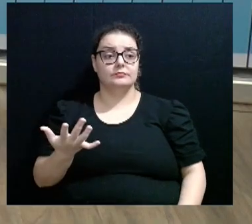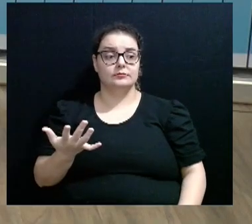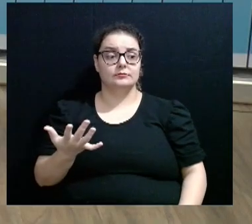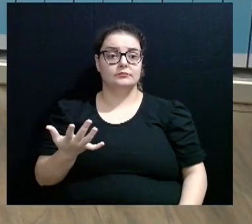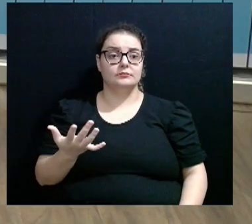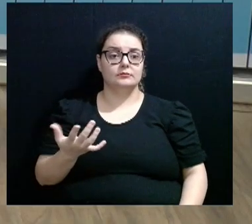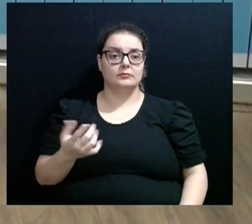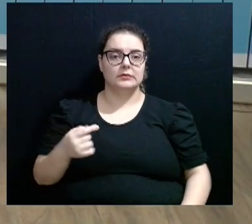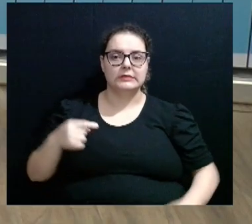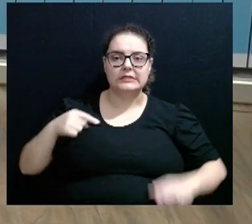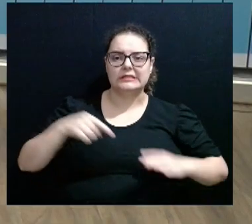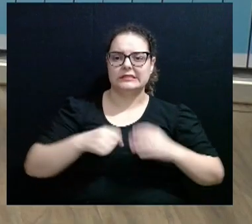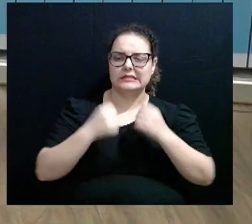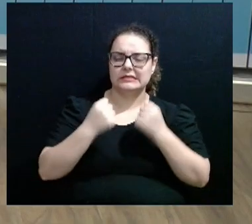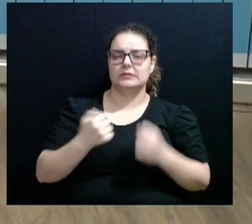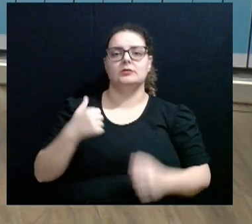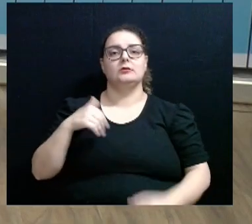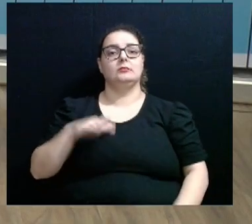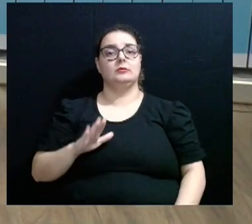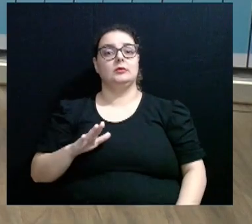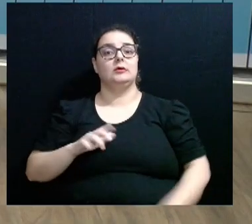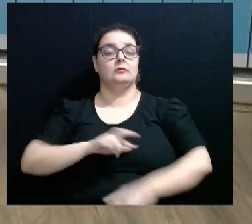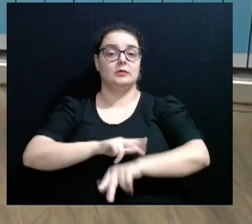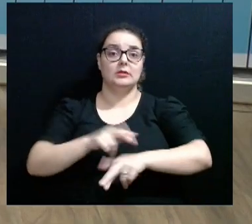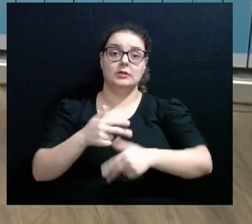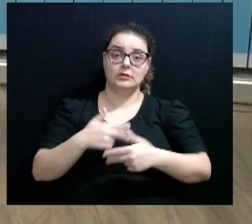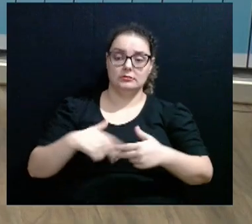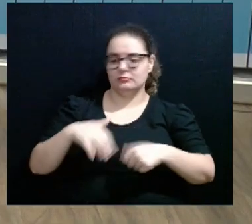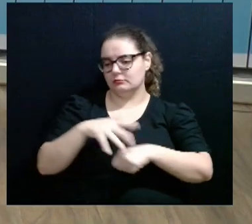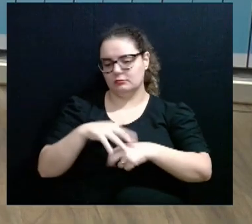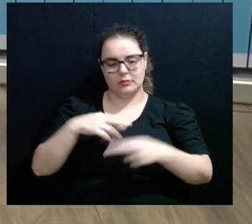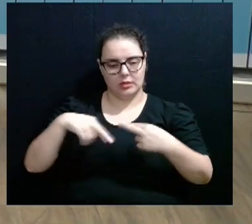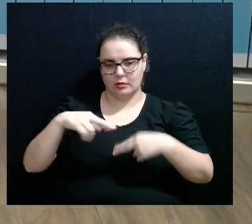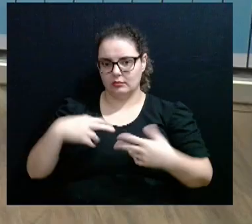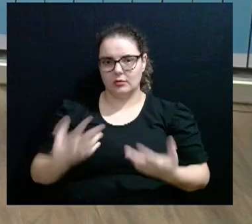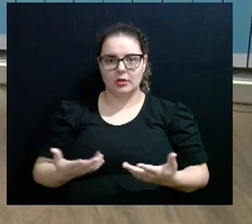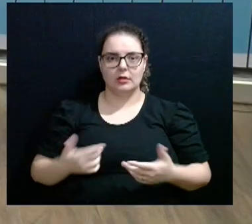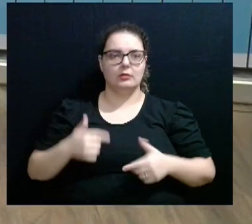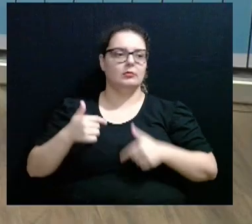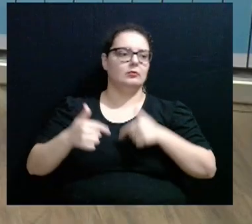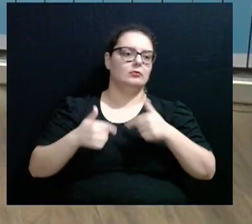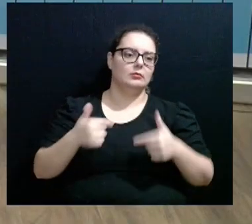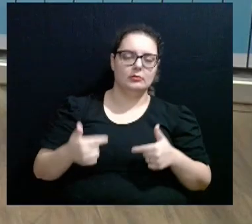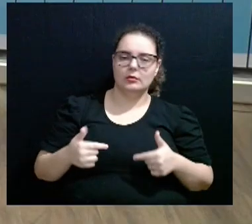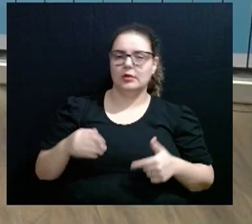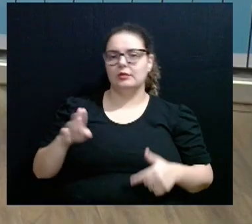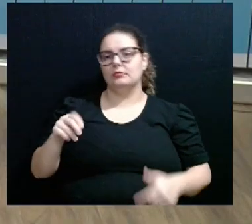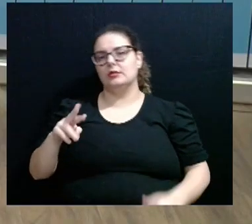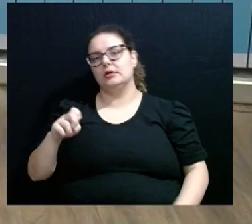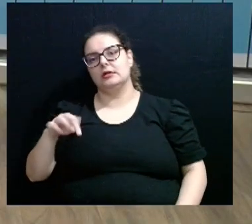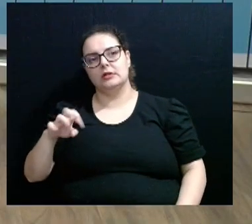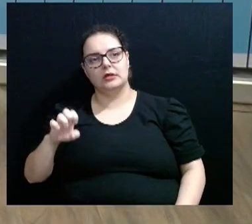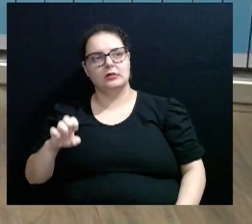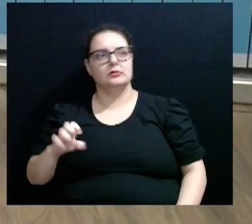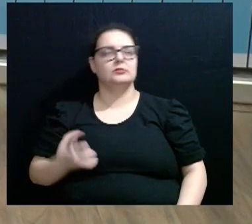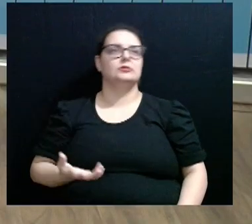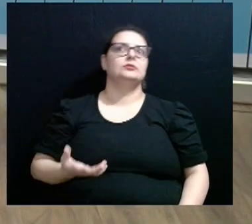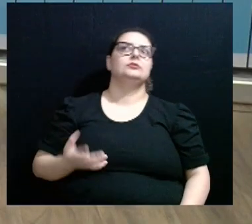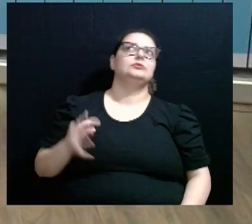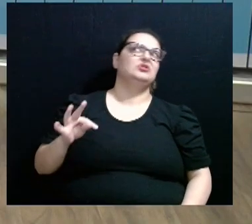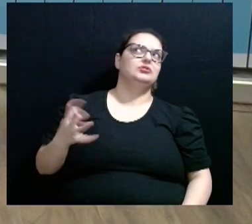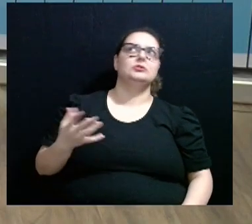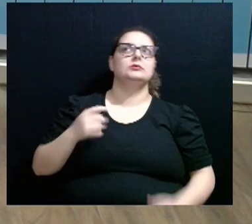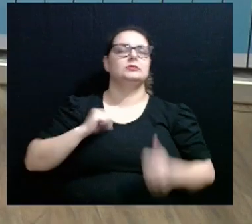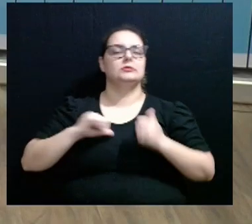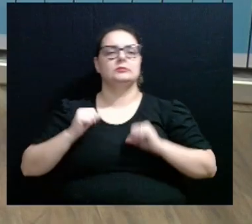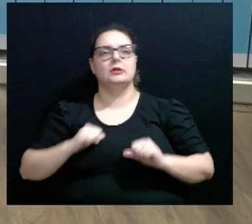intensificado, né? Muitas doenças relacionadas ao trabalho, burnout, ansiedade, depressão. Está difícil encontrar esse